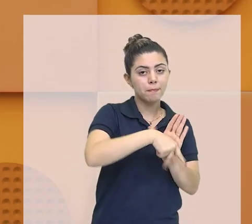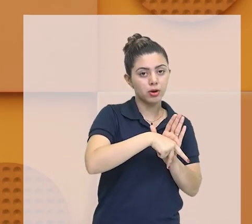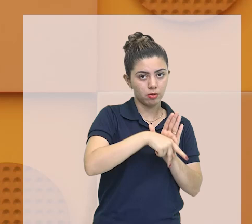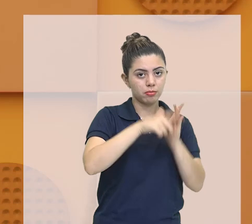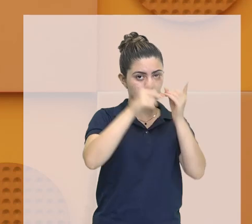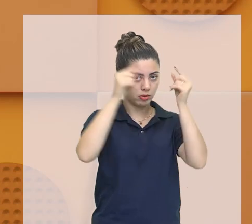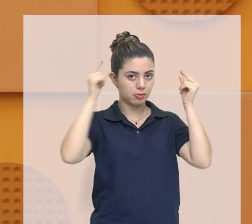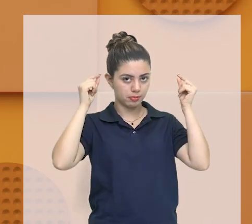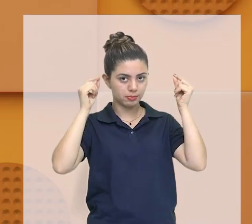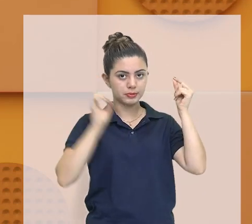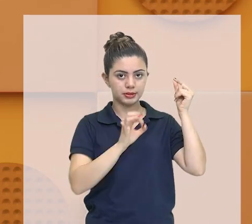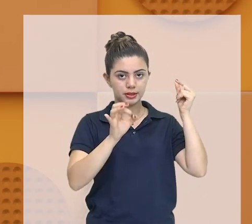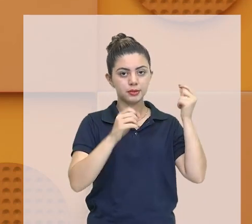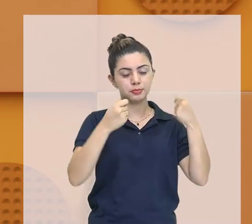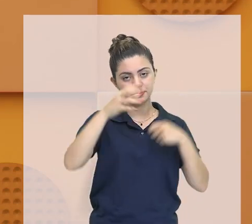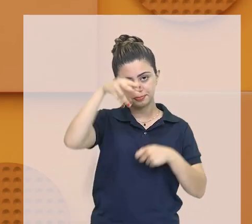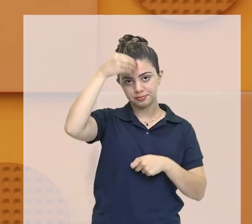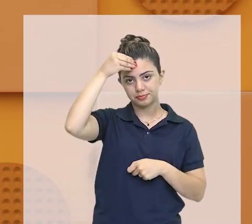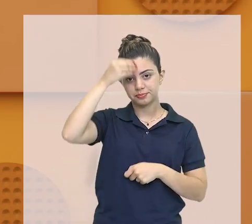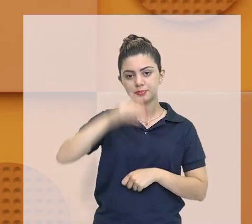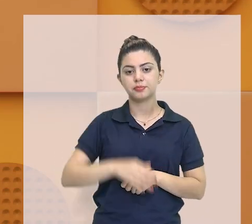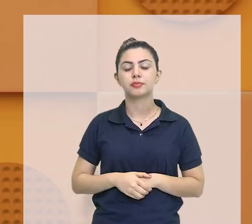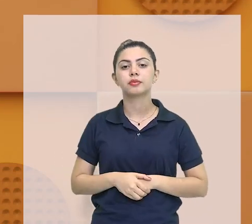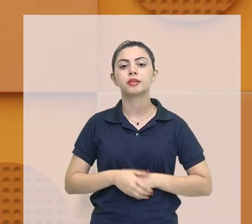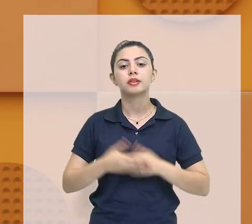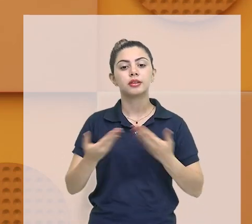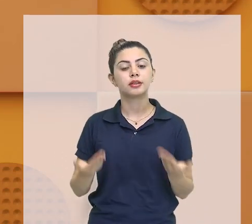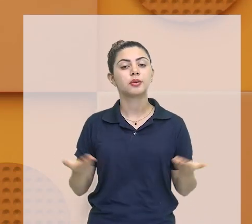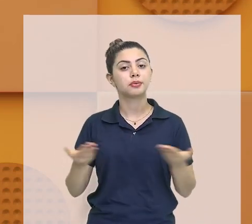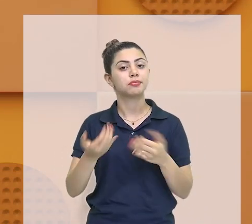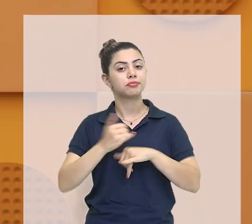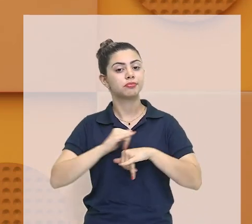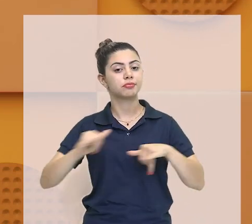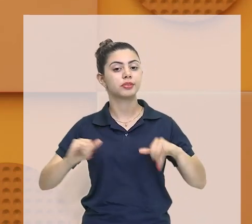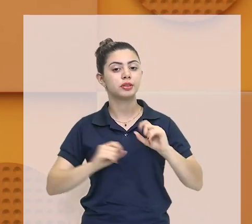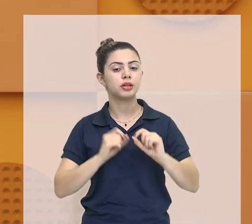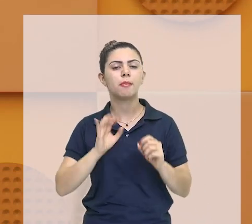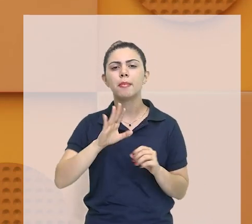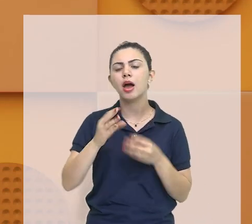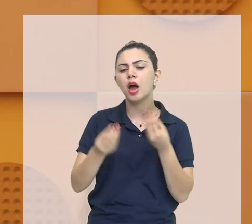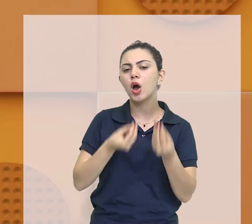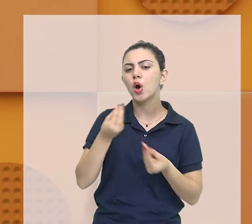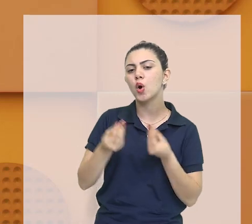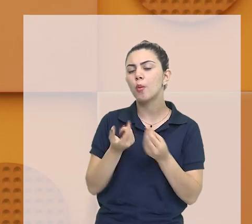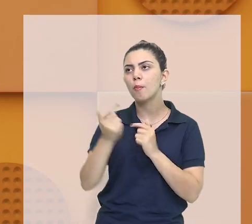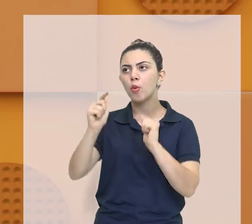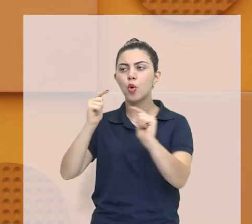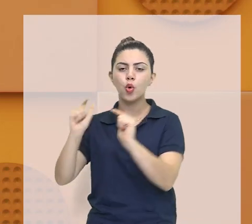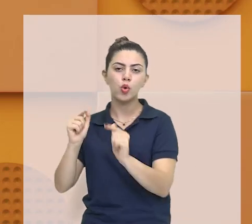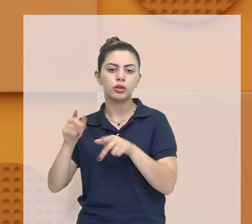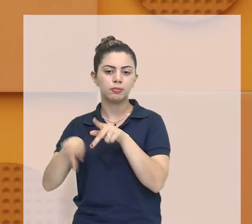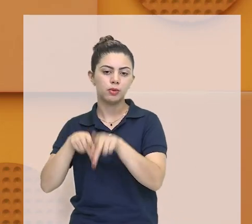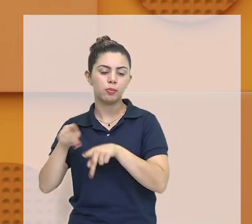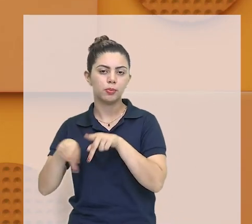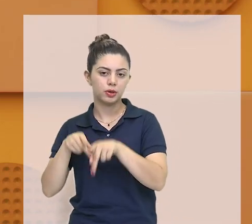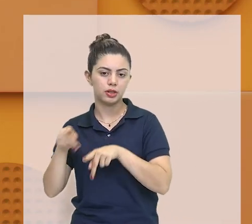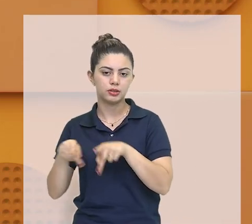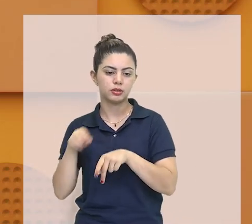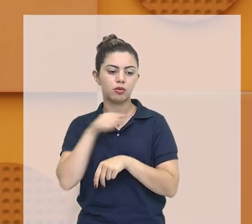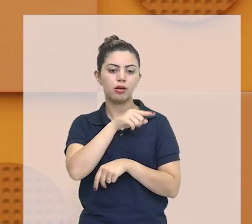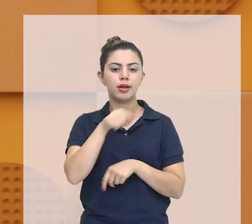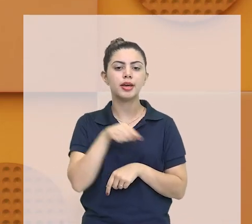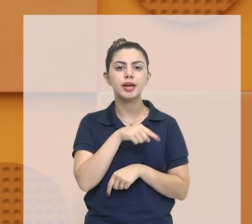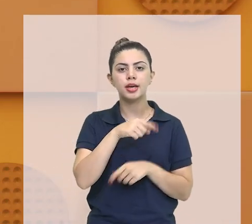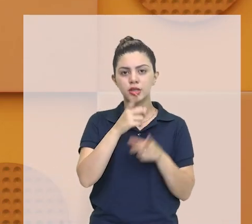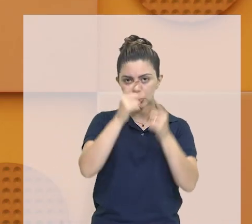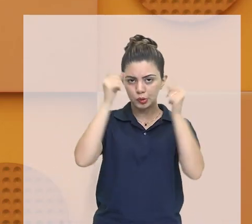é importante também a gente frisar. E, novamente, lembro para vocês como é que algumas outras civilizações chamavam, então, aí os gregos